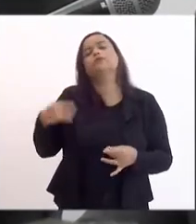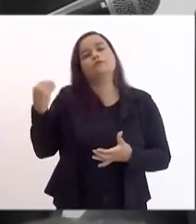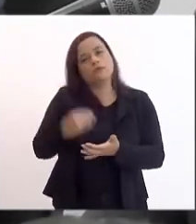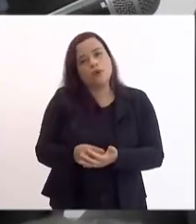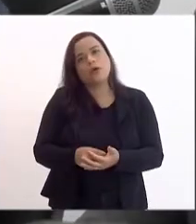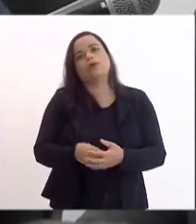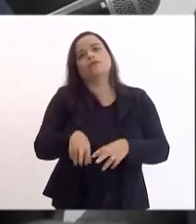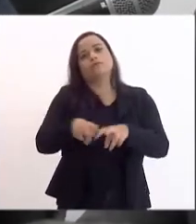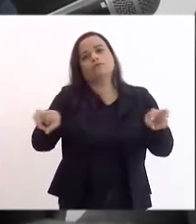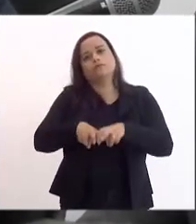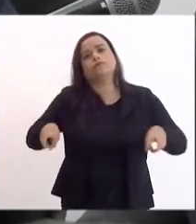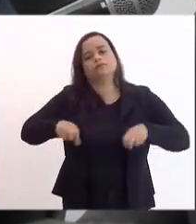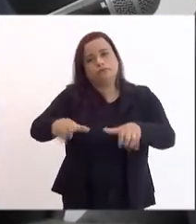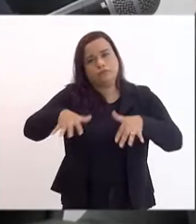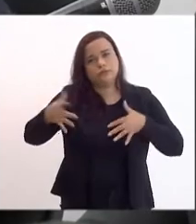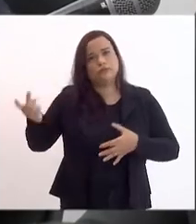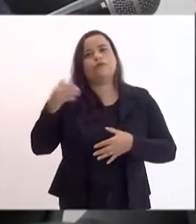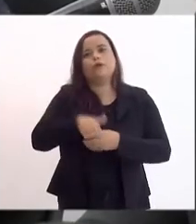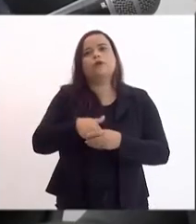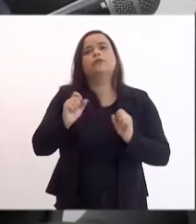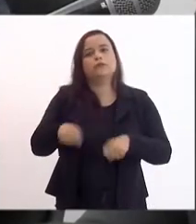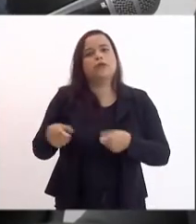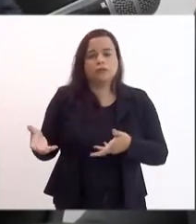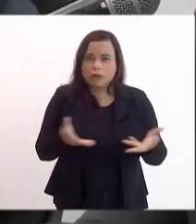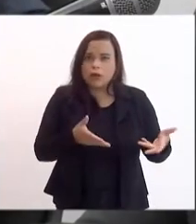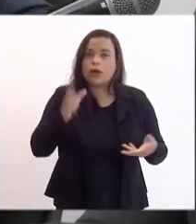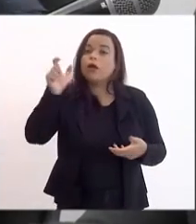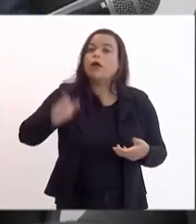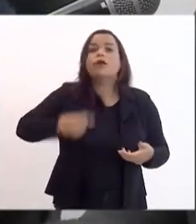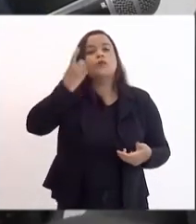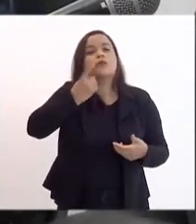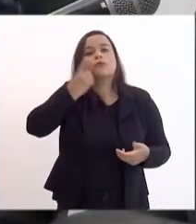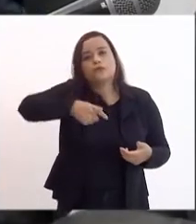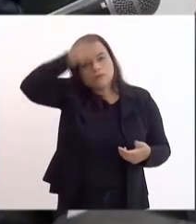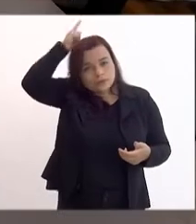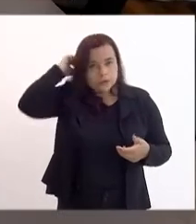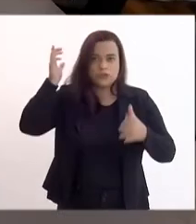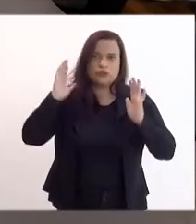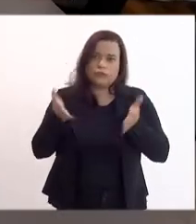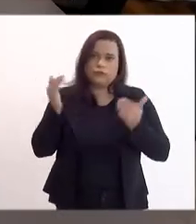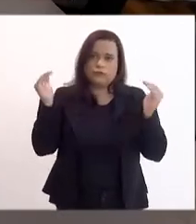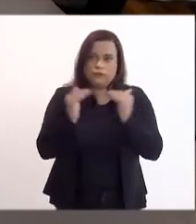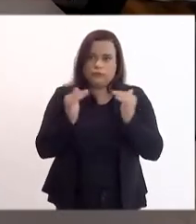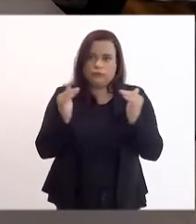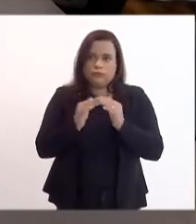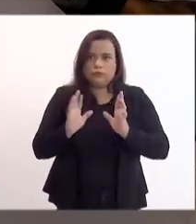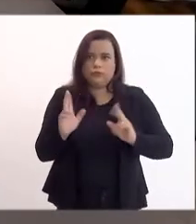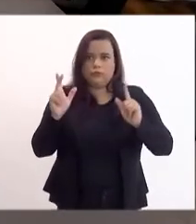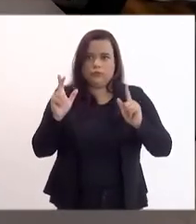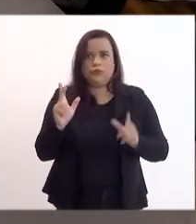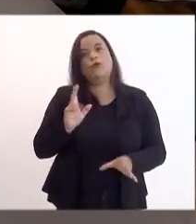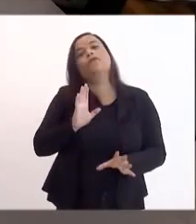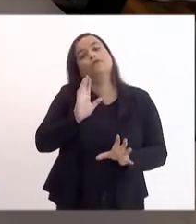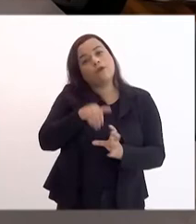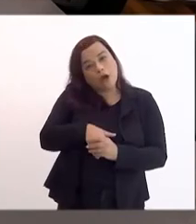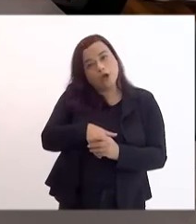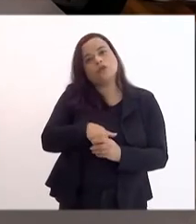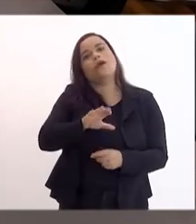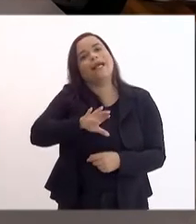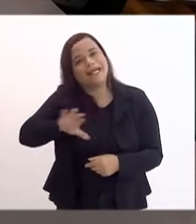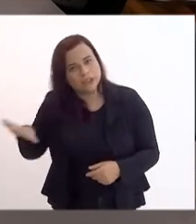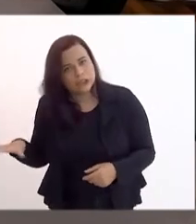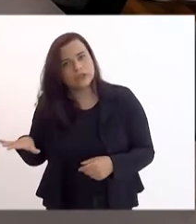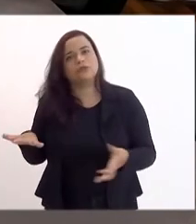plenário. Esse é o meu voto. O deputado Luiz Paulo já tem um voto divergente. Que é encaminhar a mesa diretora com o voto pela rejeição